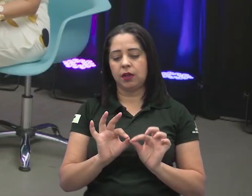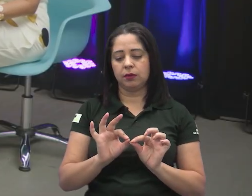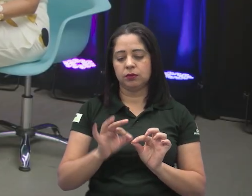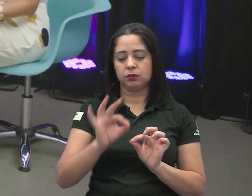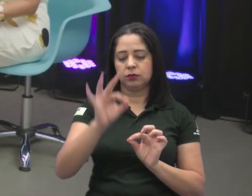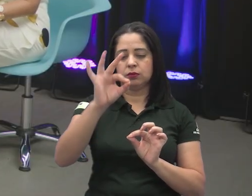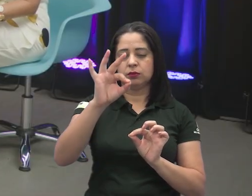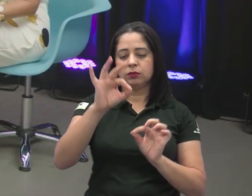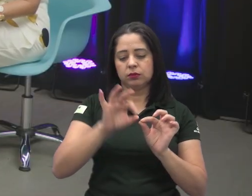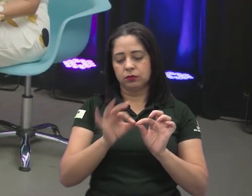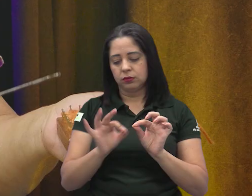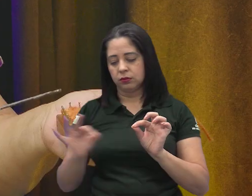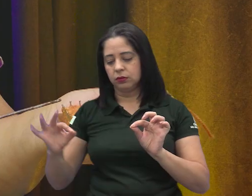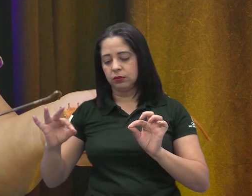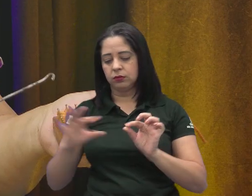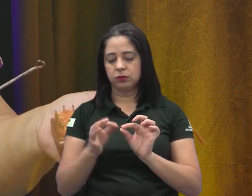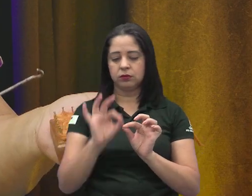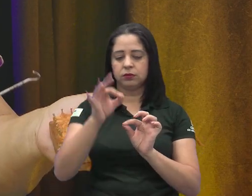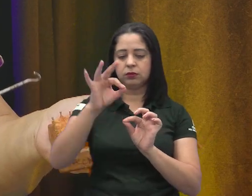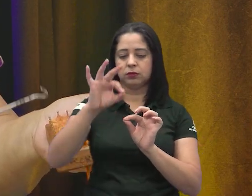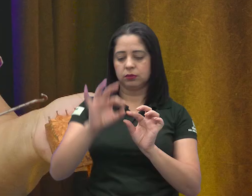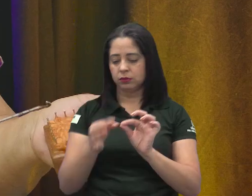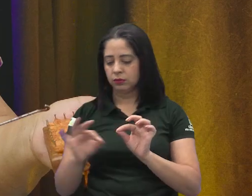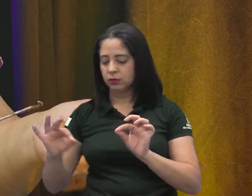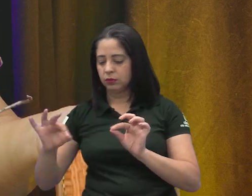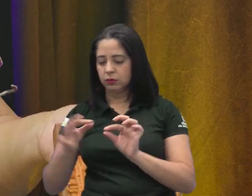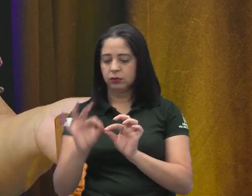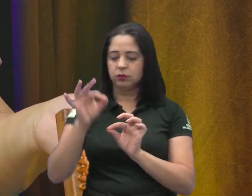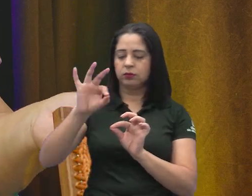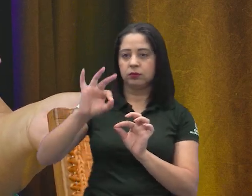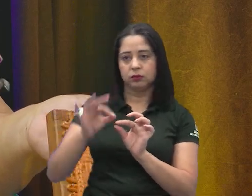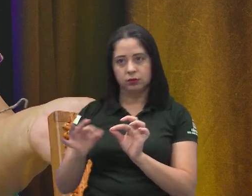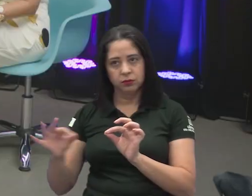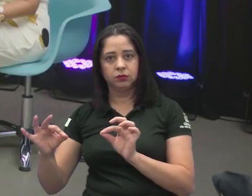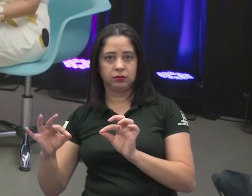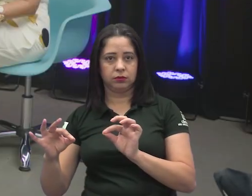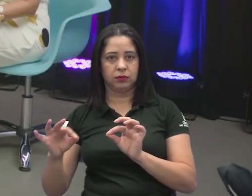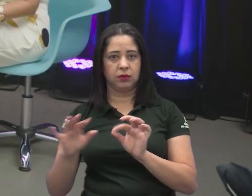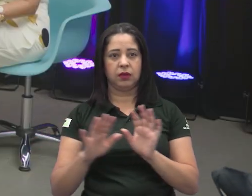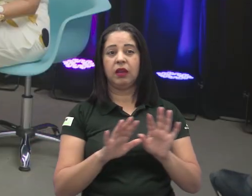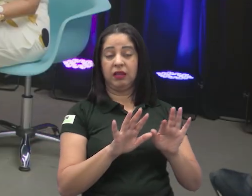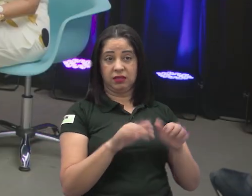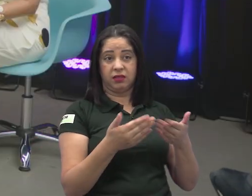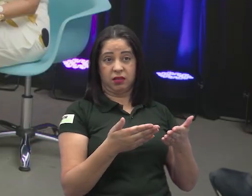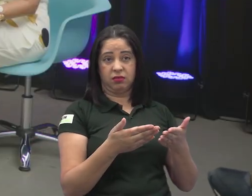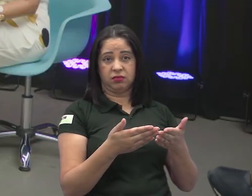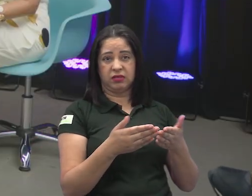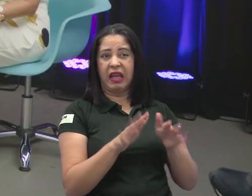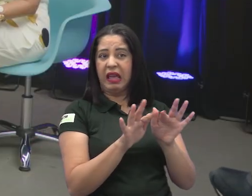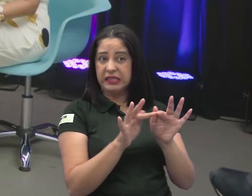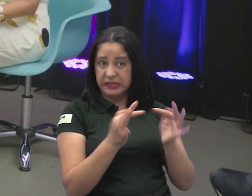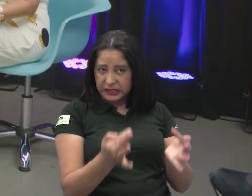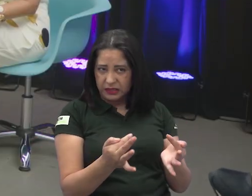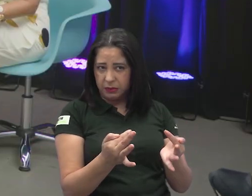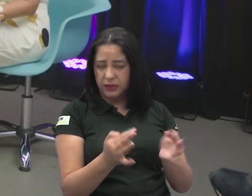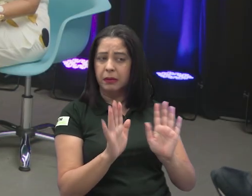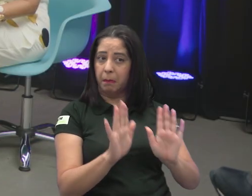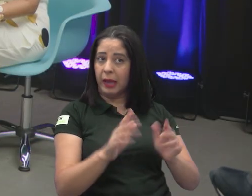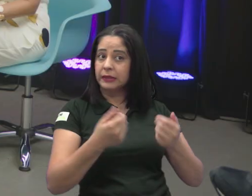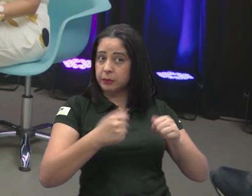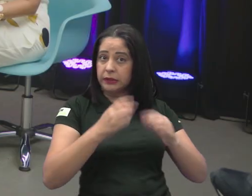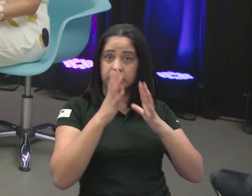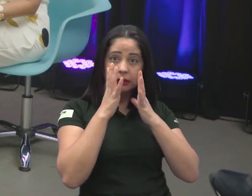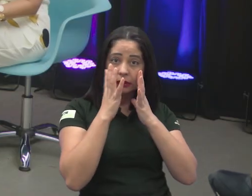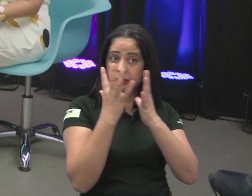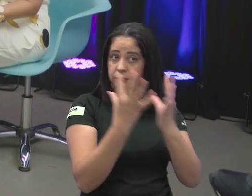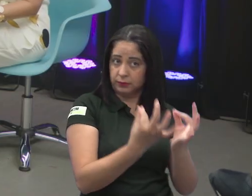Sim, e a ferramenta é esse gancho, né? Então, são instrumentos simples, aparentemente, mas requer muita atenção. Muita